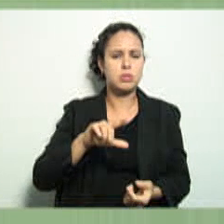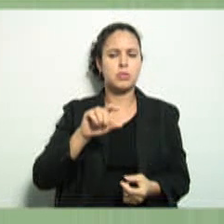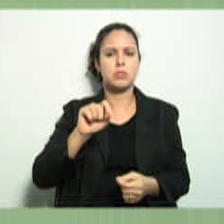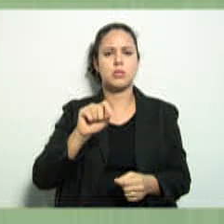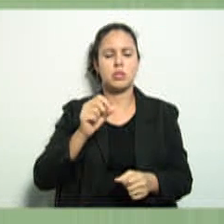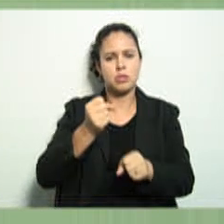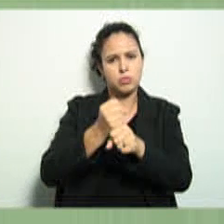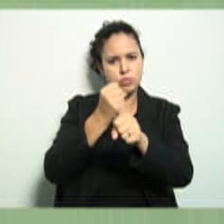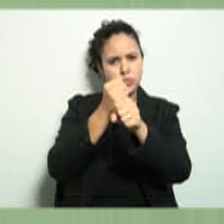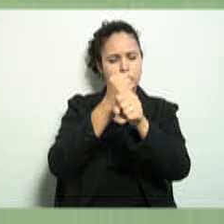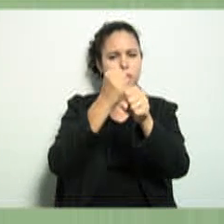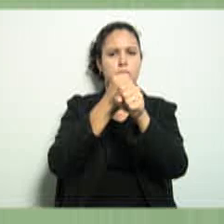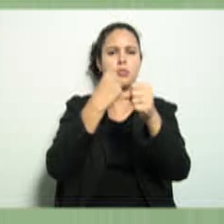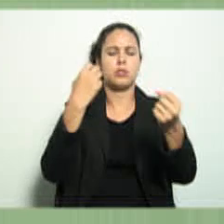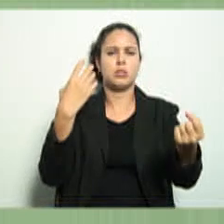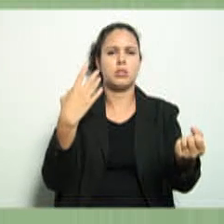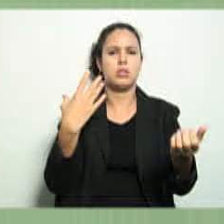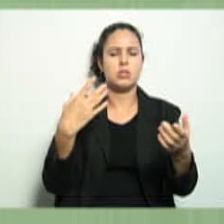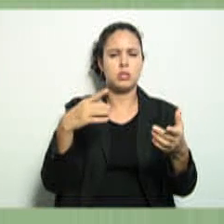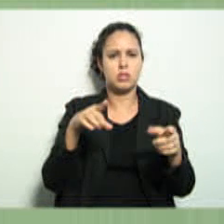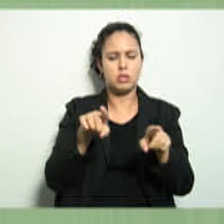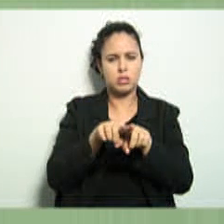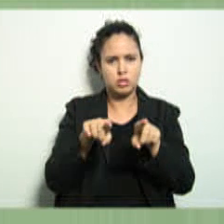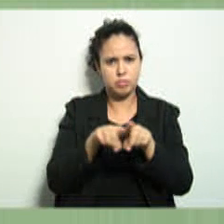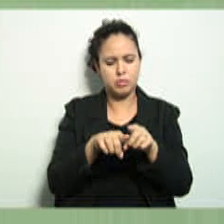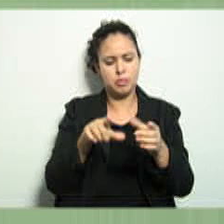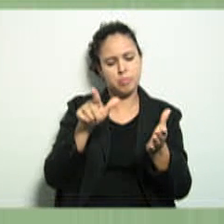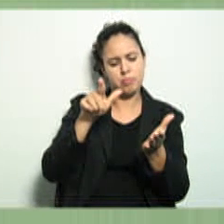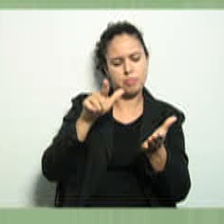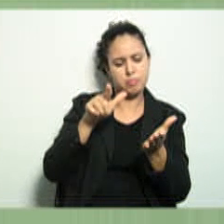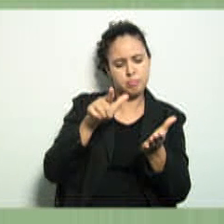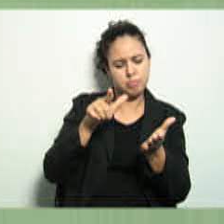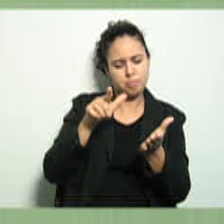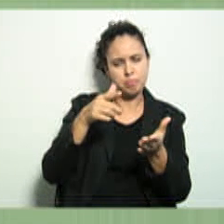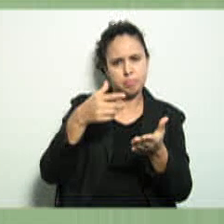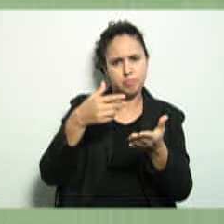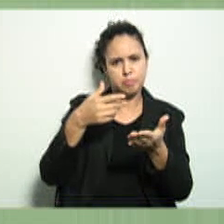do plano de metas estabelecido na sua administração.